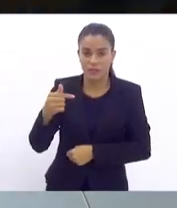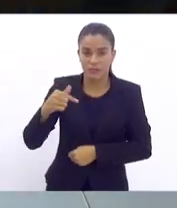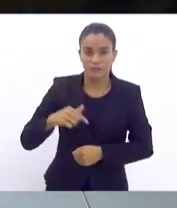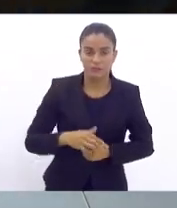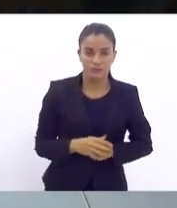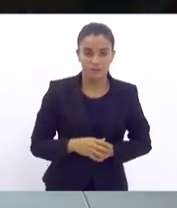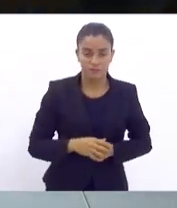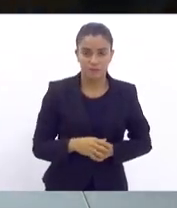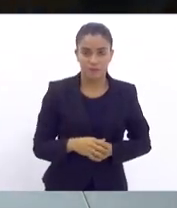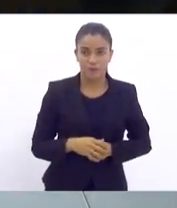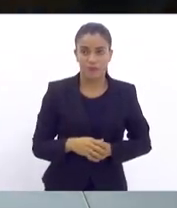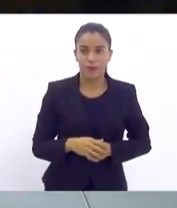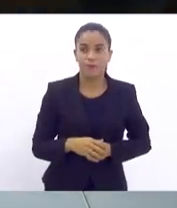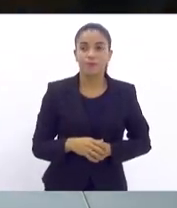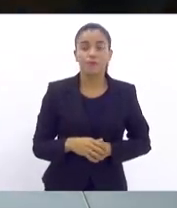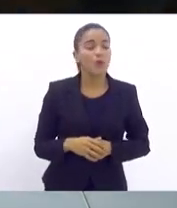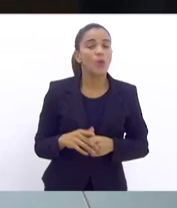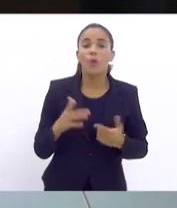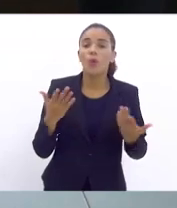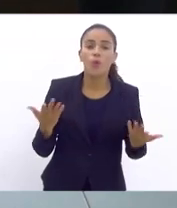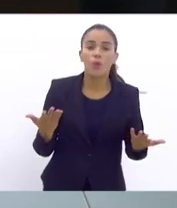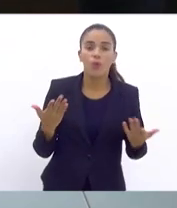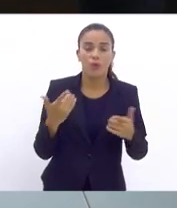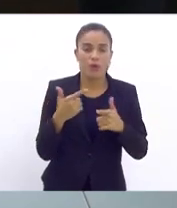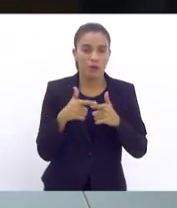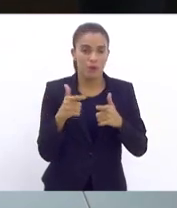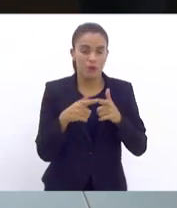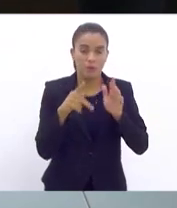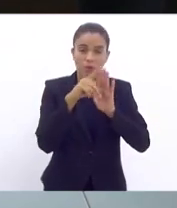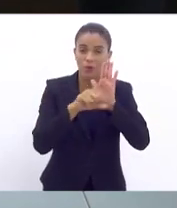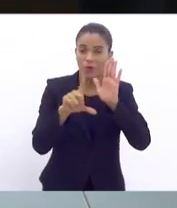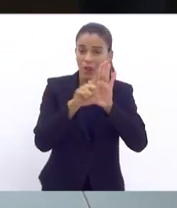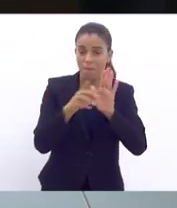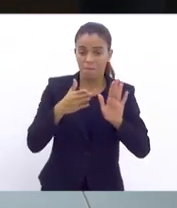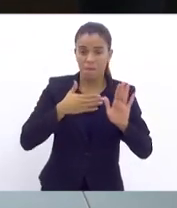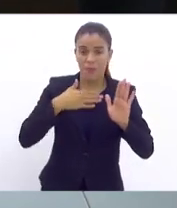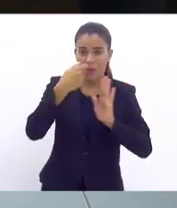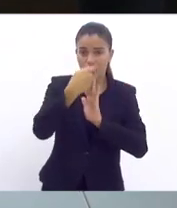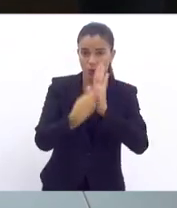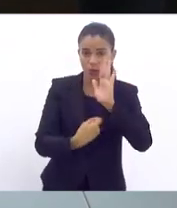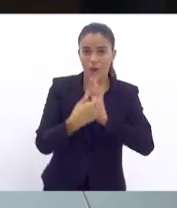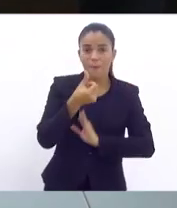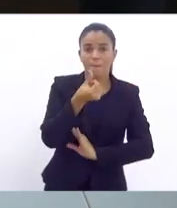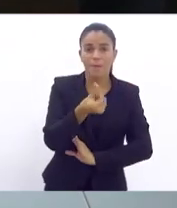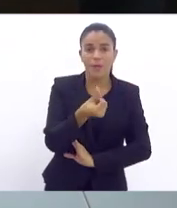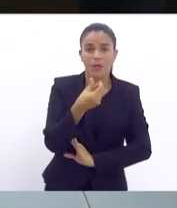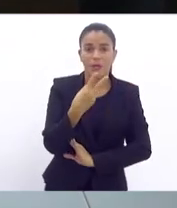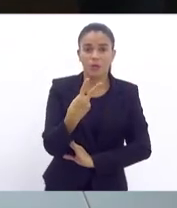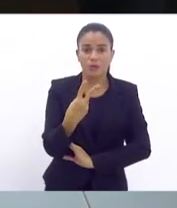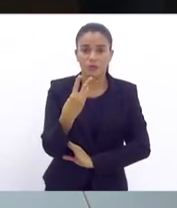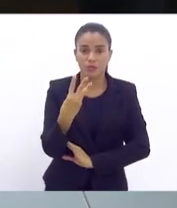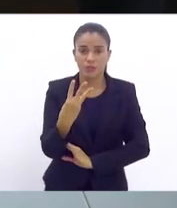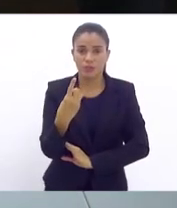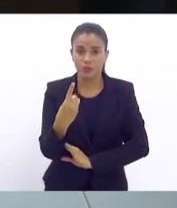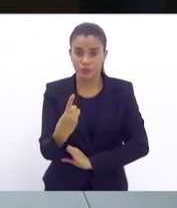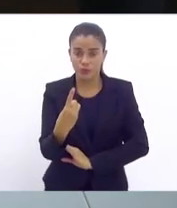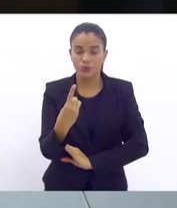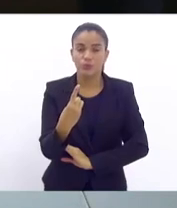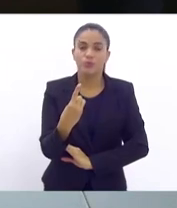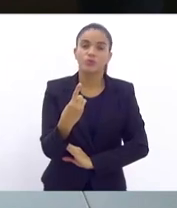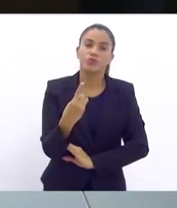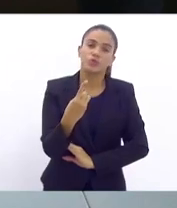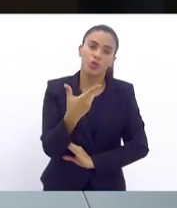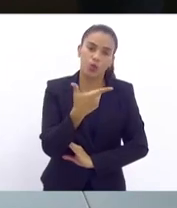de um é que tem um projeto de lei de minha autoria minha dois três um de 22 e